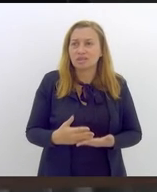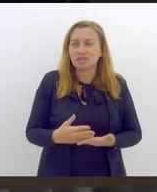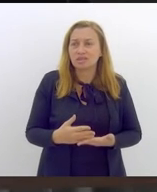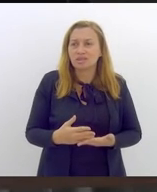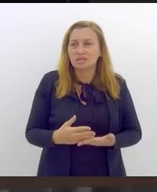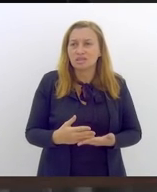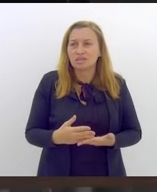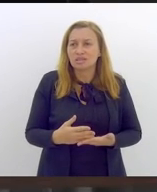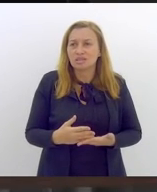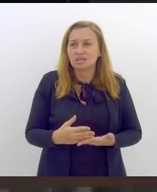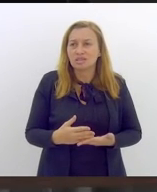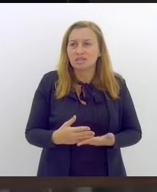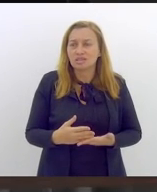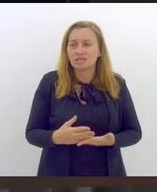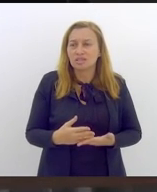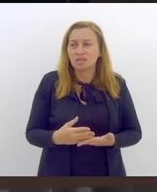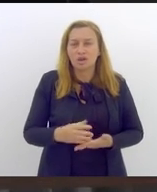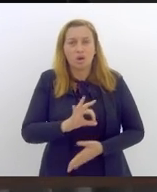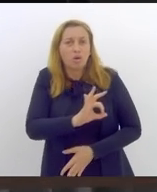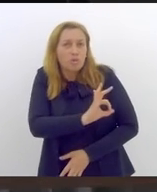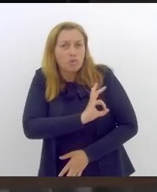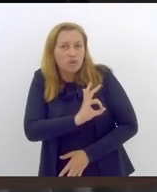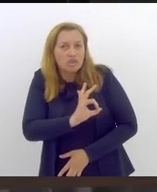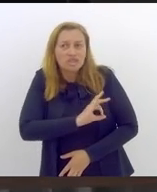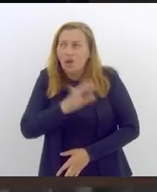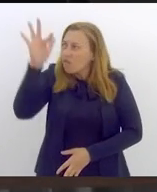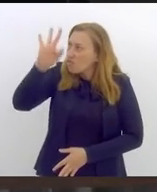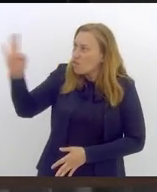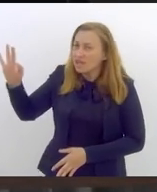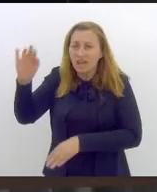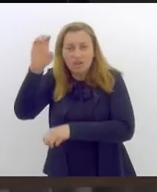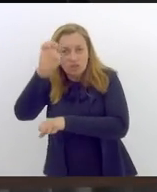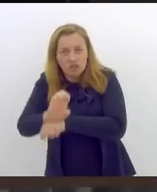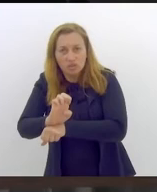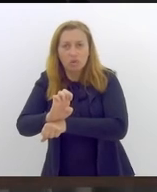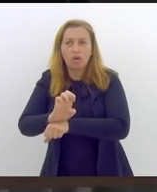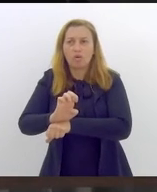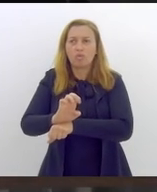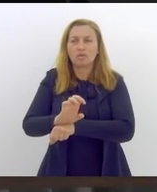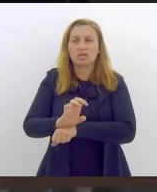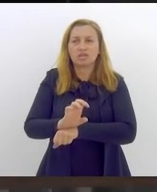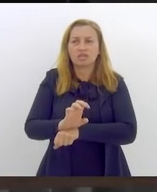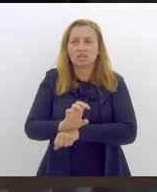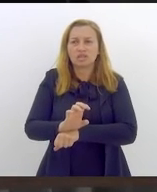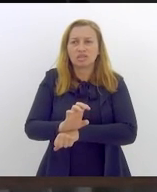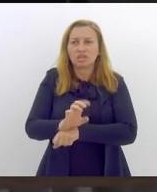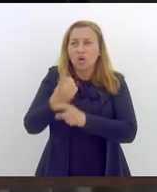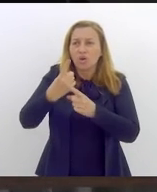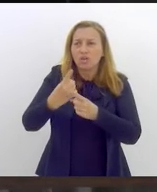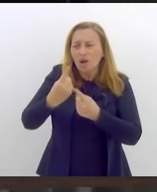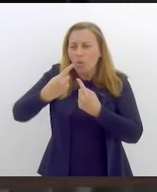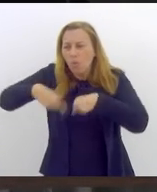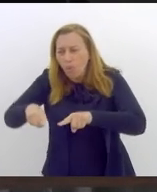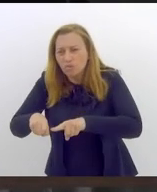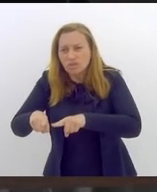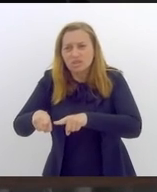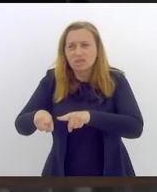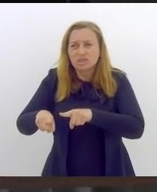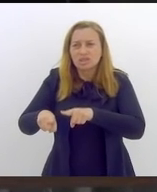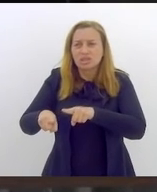por meio das forças policiais Federais e estaduais está combatendo